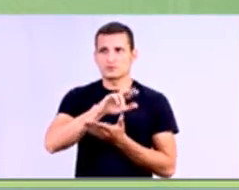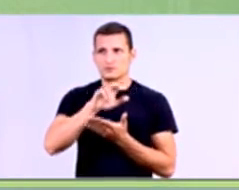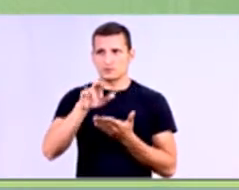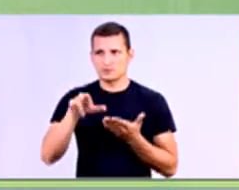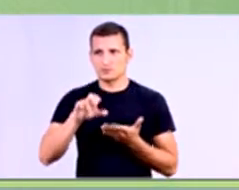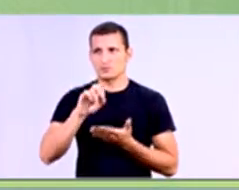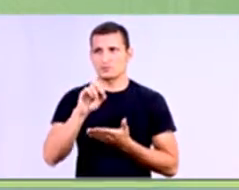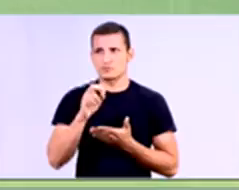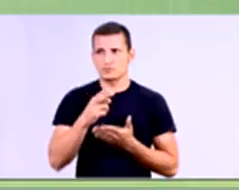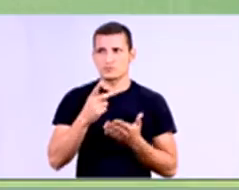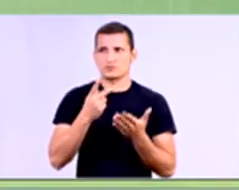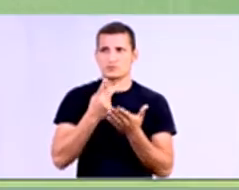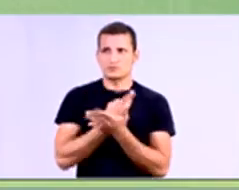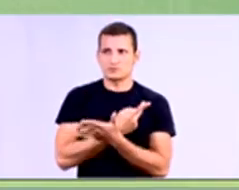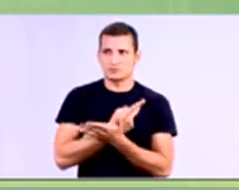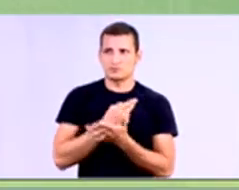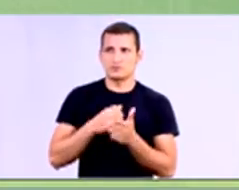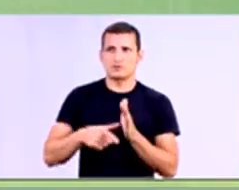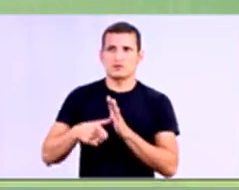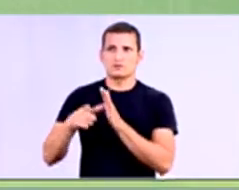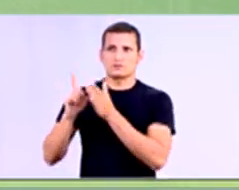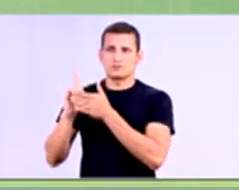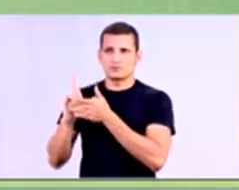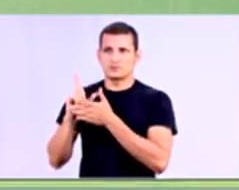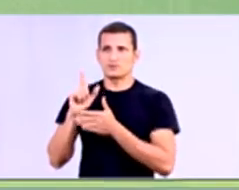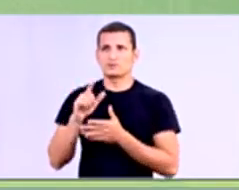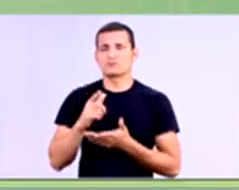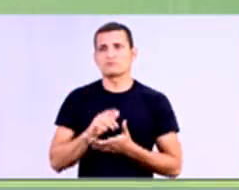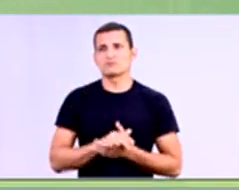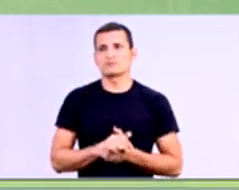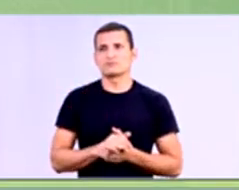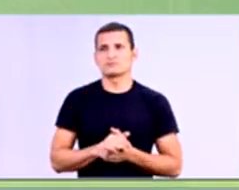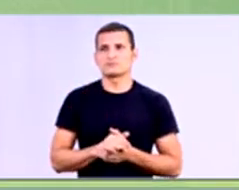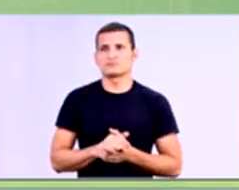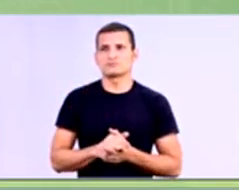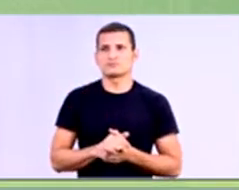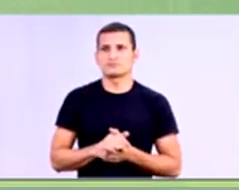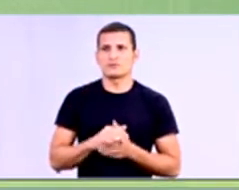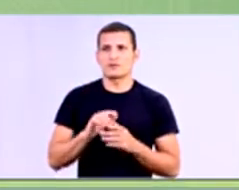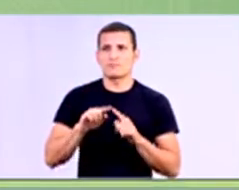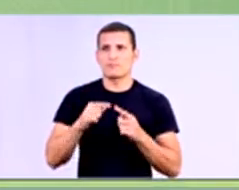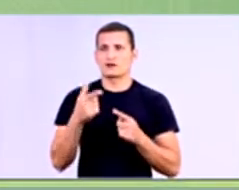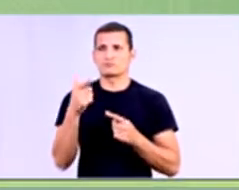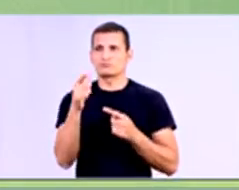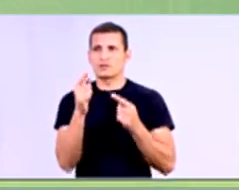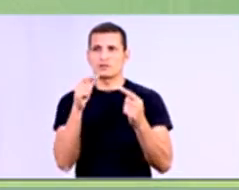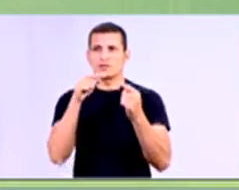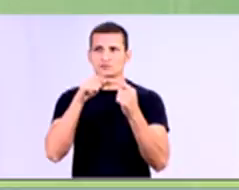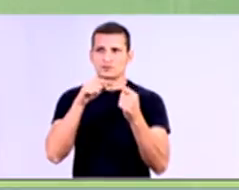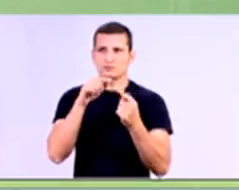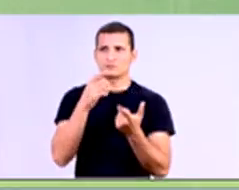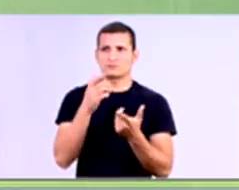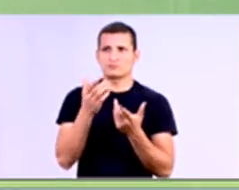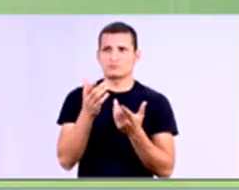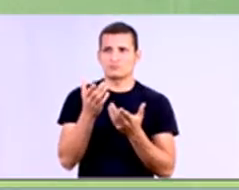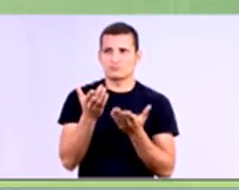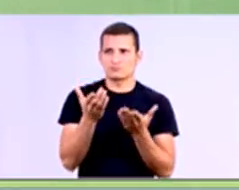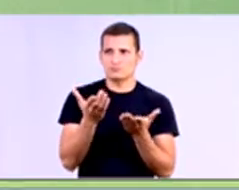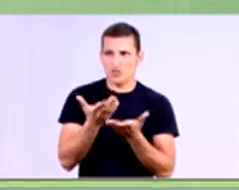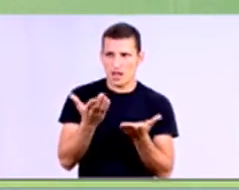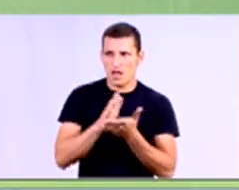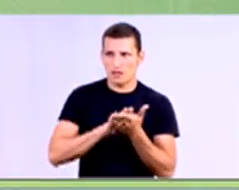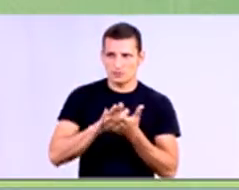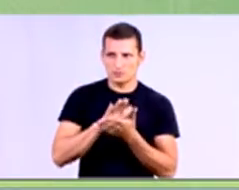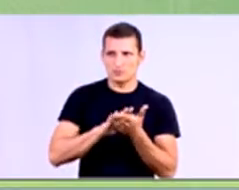em situações que aconteceram. Dá para se dizer que é um preconceito, mas sem ligação com a atual. E